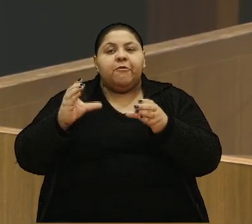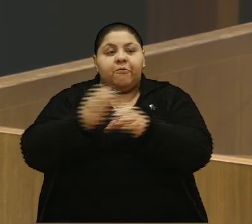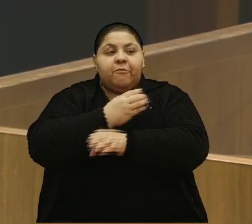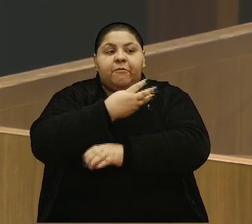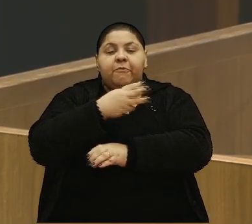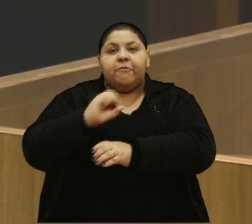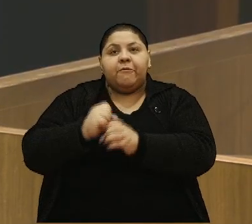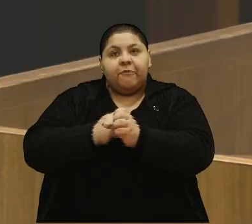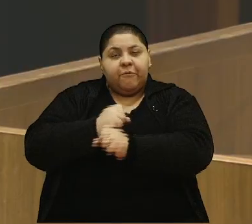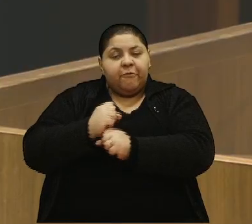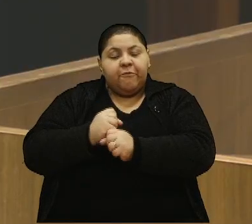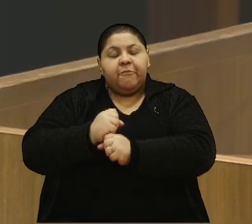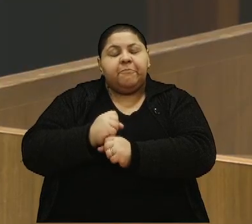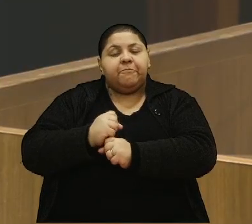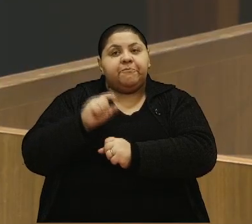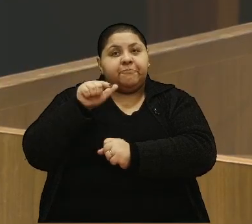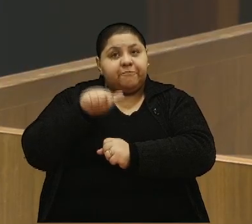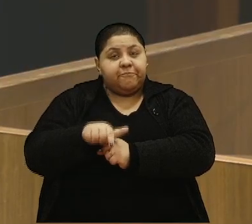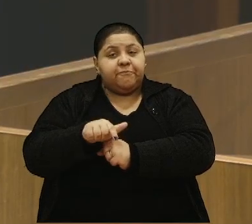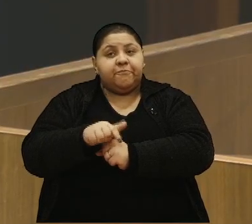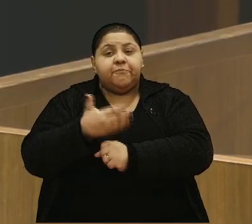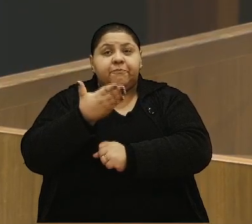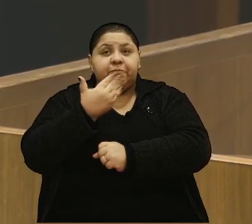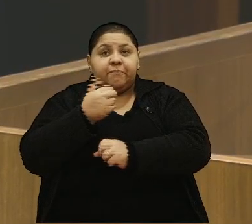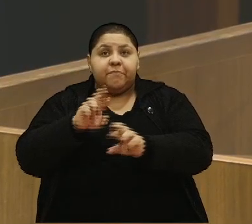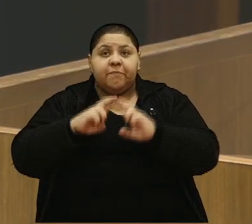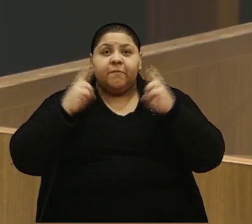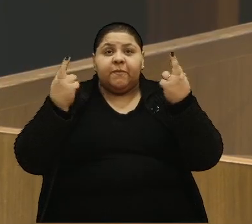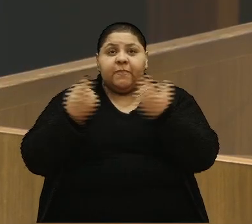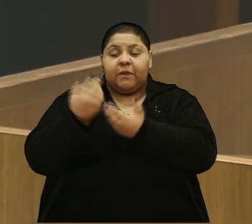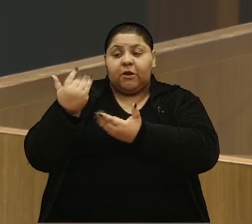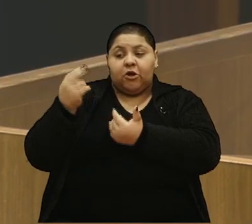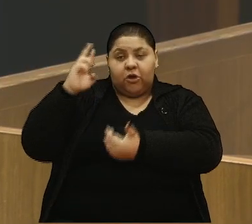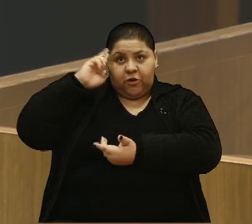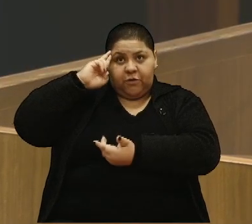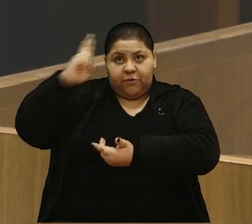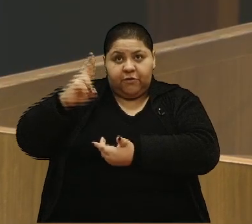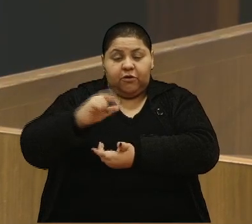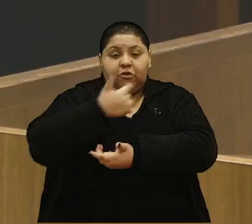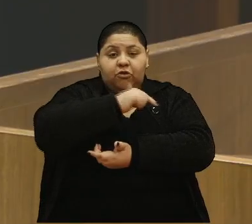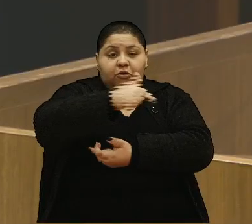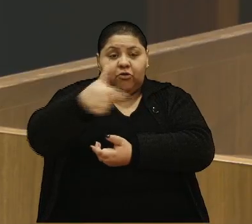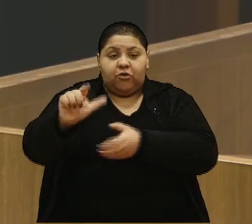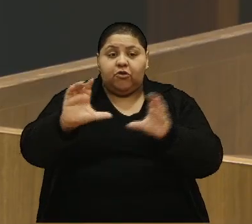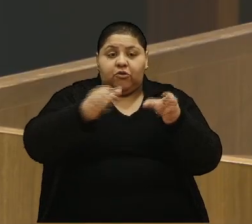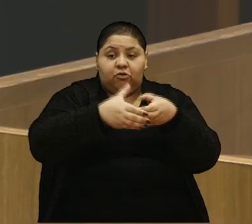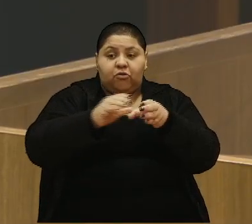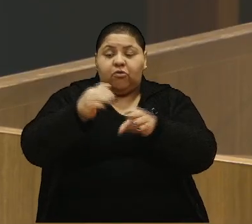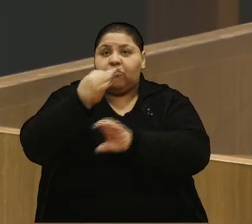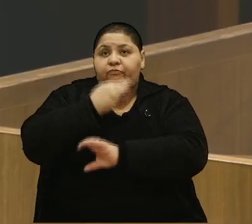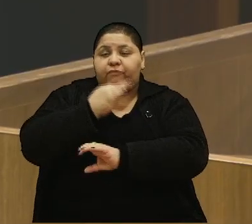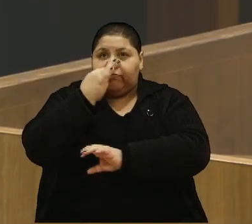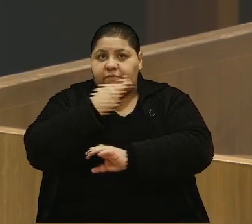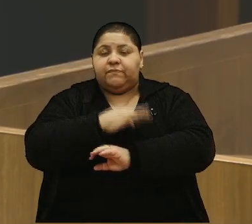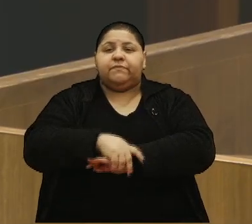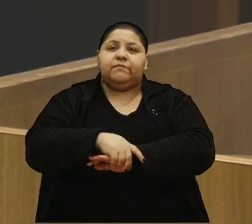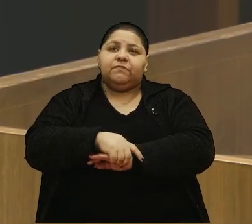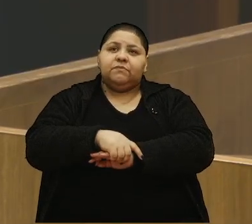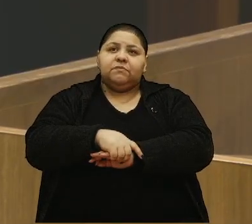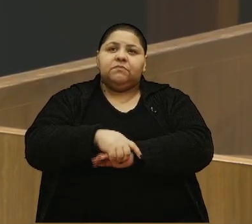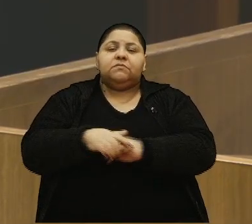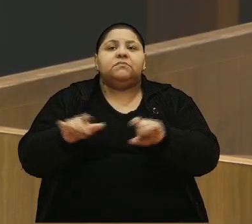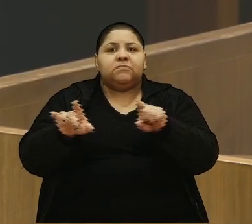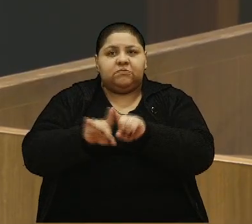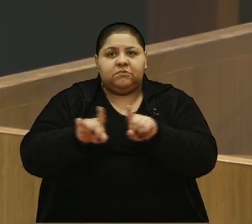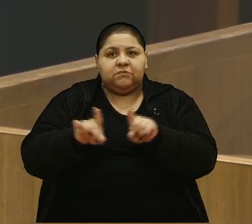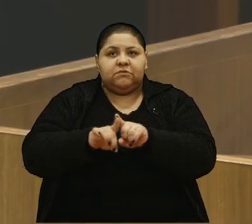anos, com um grande jantar, reunindo seus jovens e chefias, e outros grupos de Caxias do Sul. Além